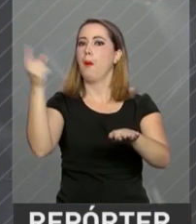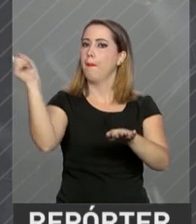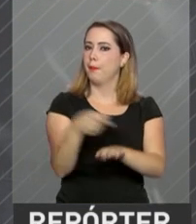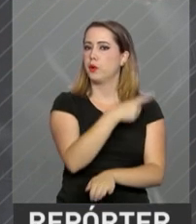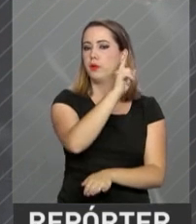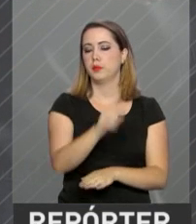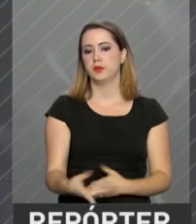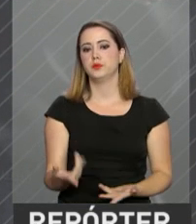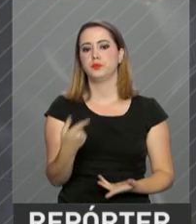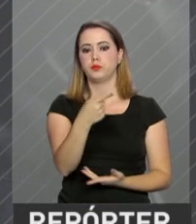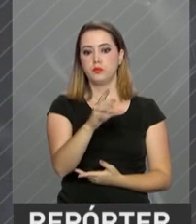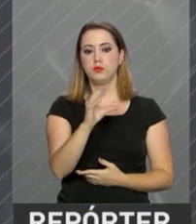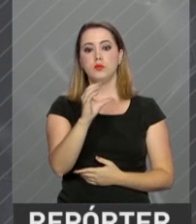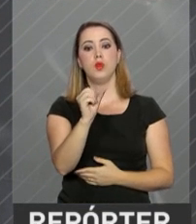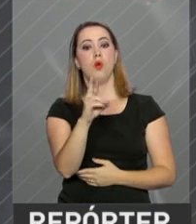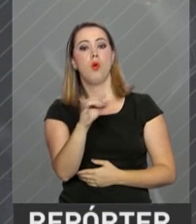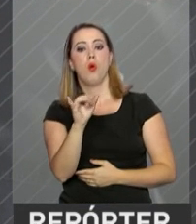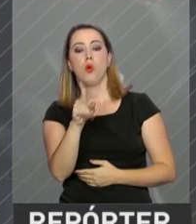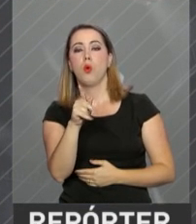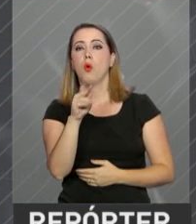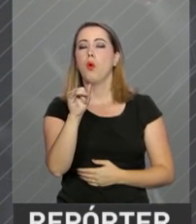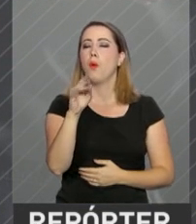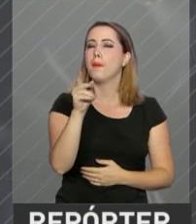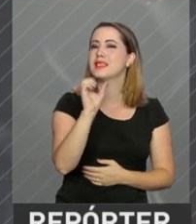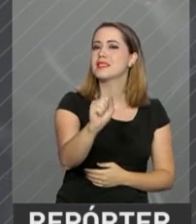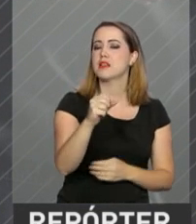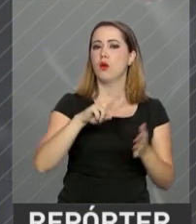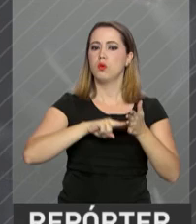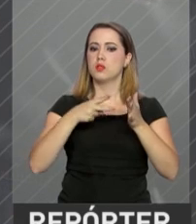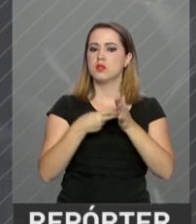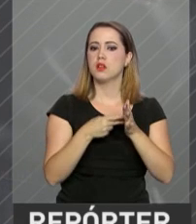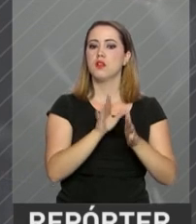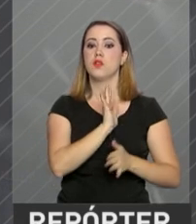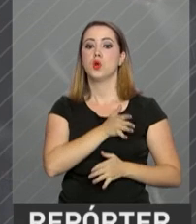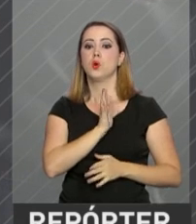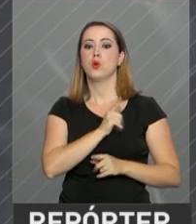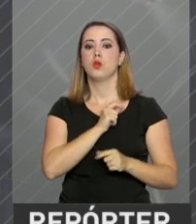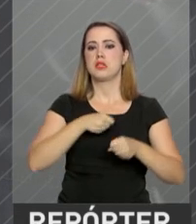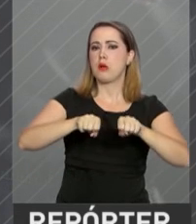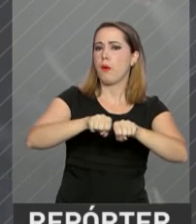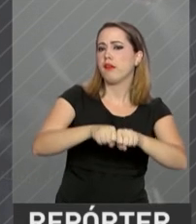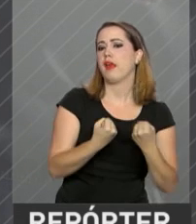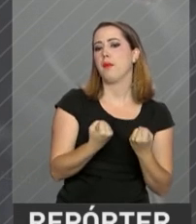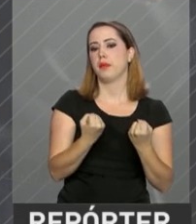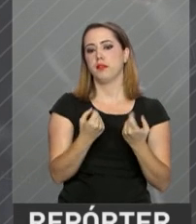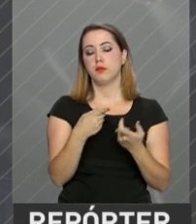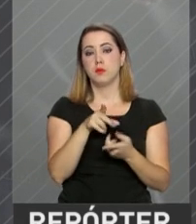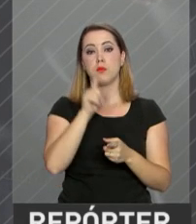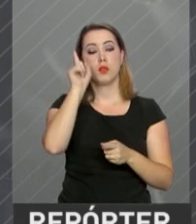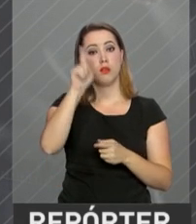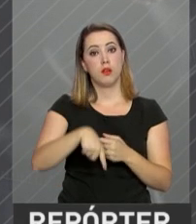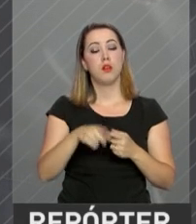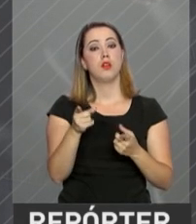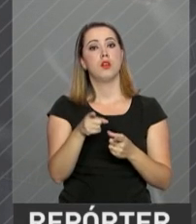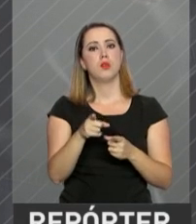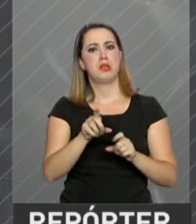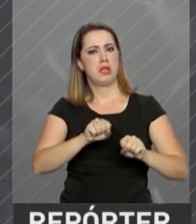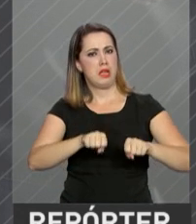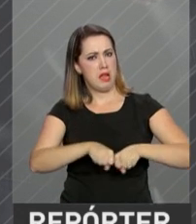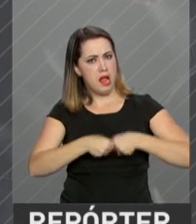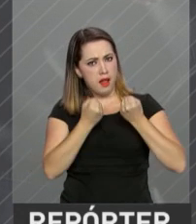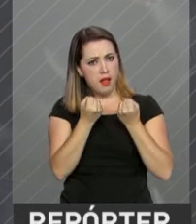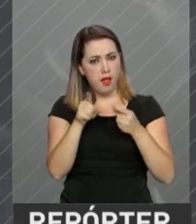corrupta, junção das palavras cor, coração, e rupta, quebra, rompimento. É o ato ou efeito de se